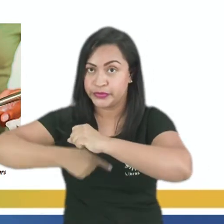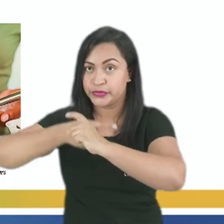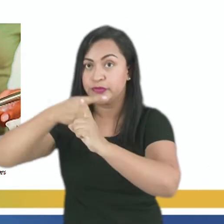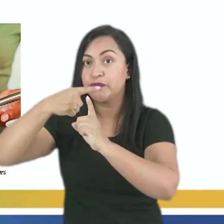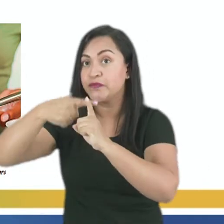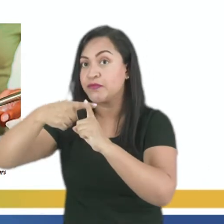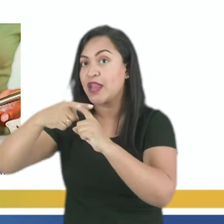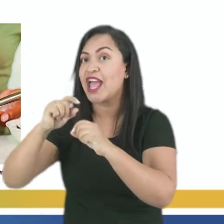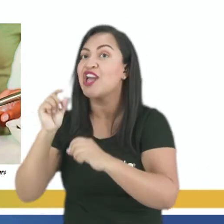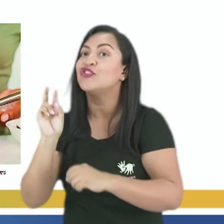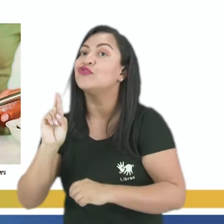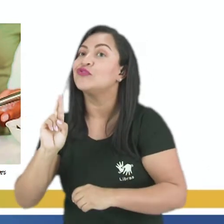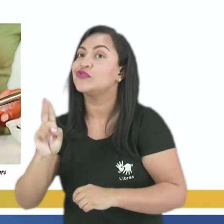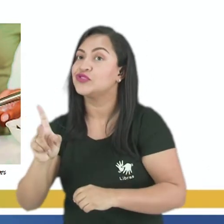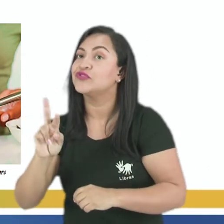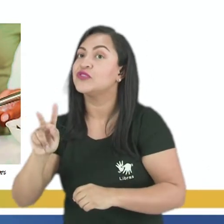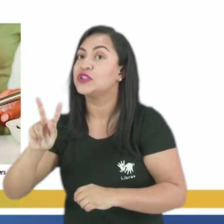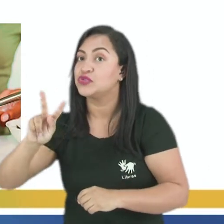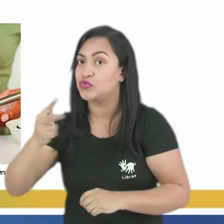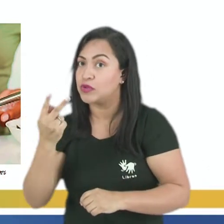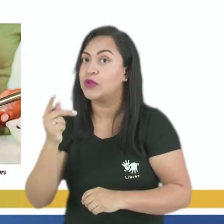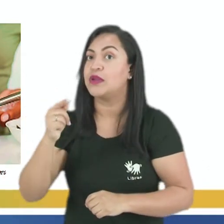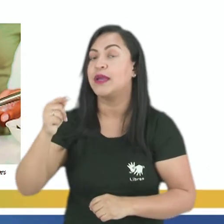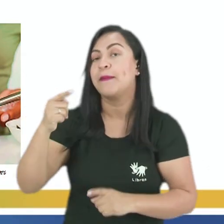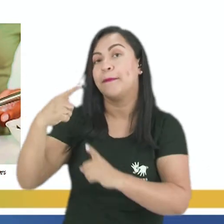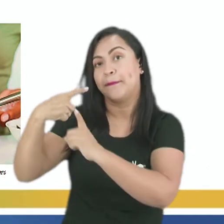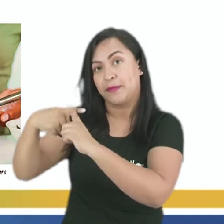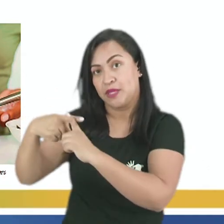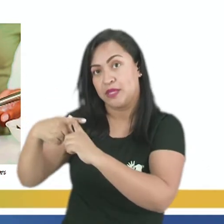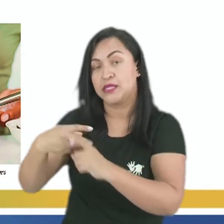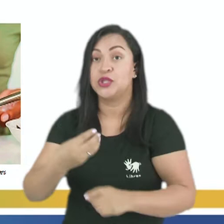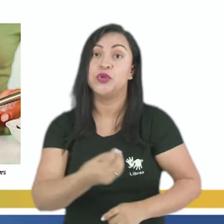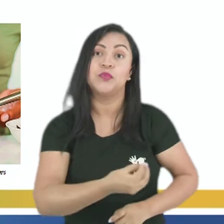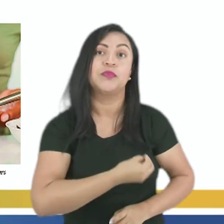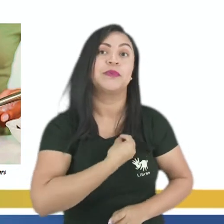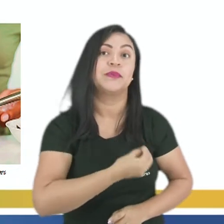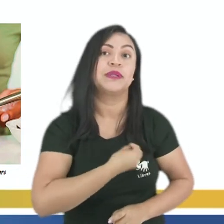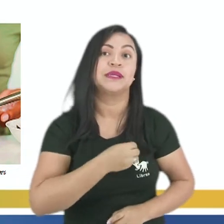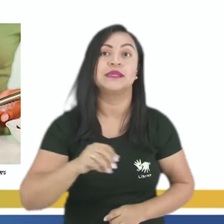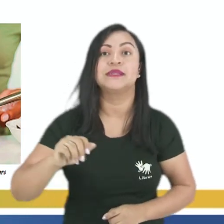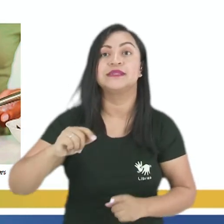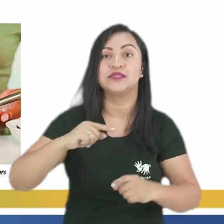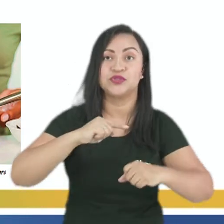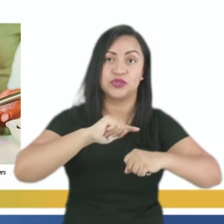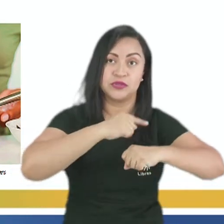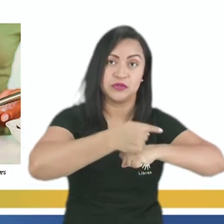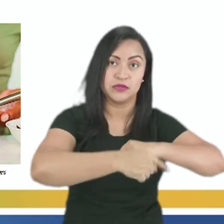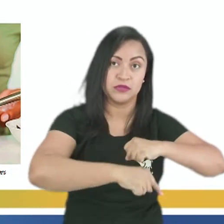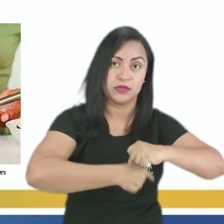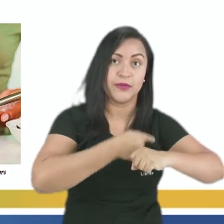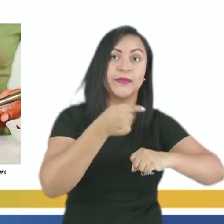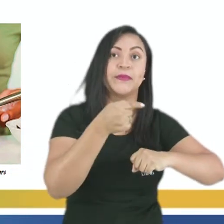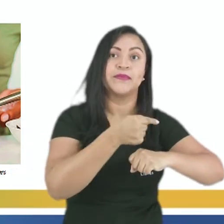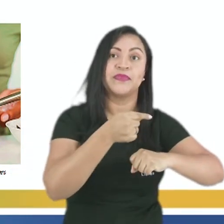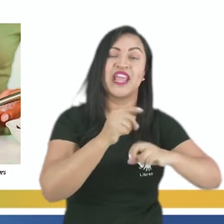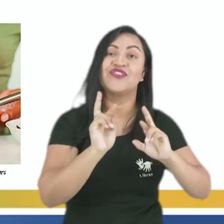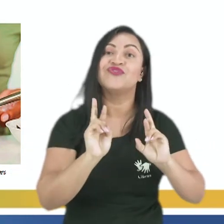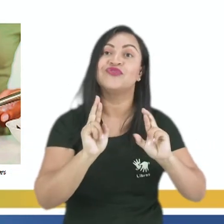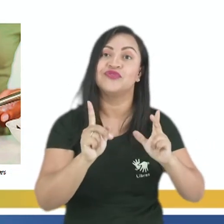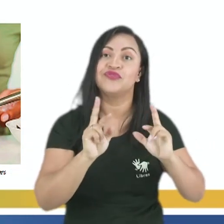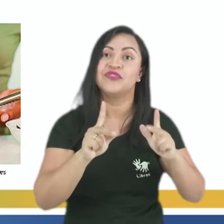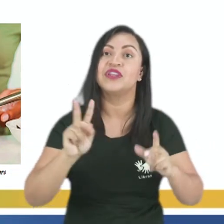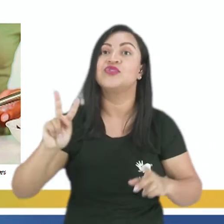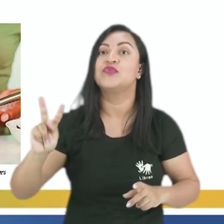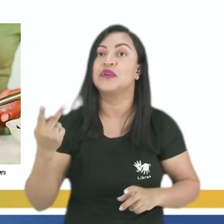de H+, e a presença de um ânion que vai ser diferente de OH-. Então, eu trouxe ali o exemplo para vocês